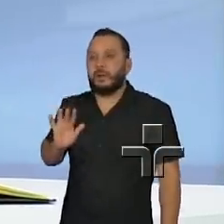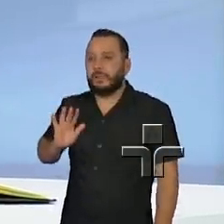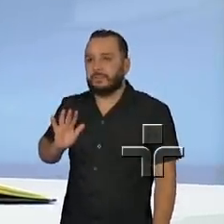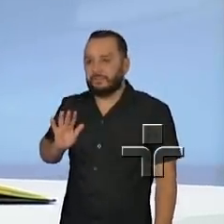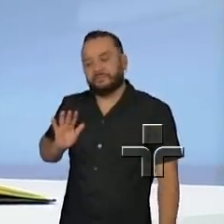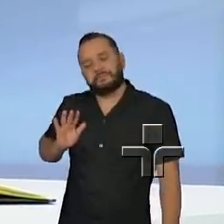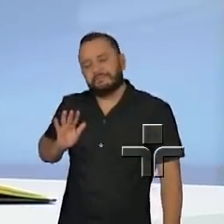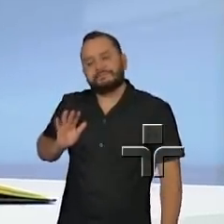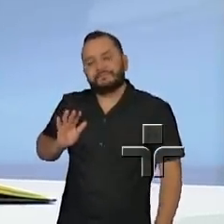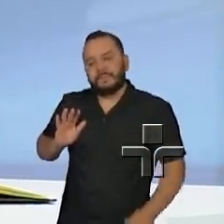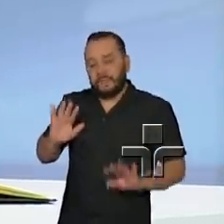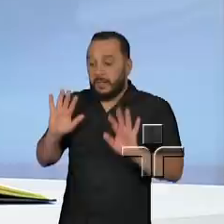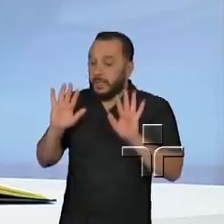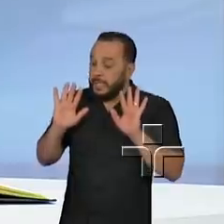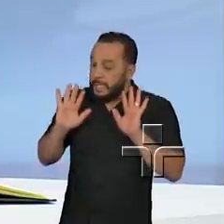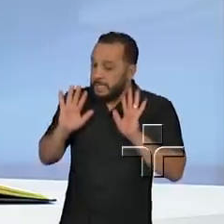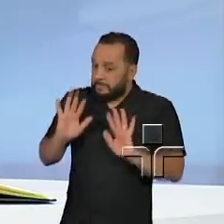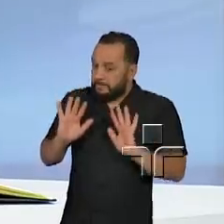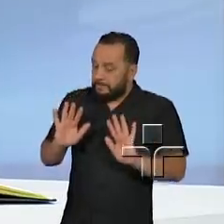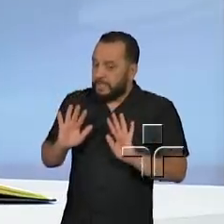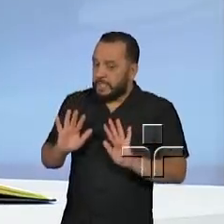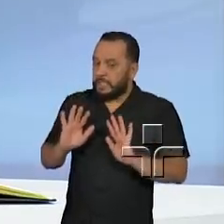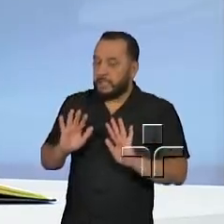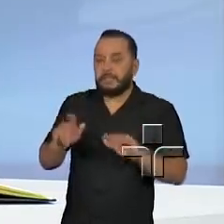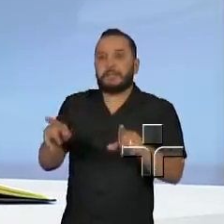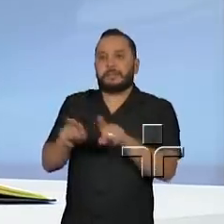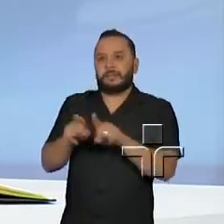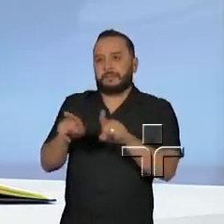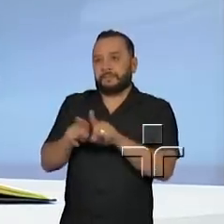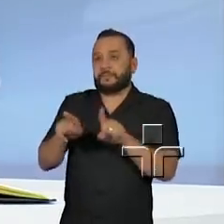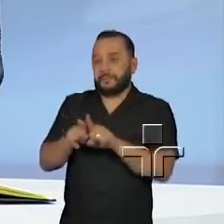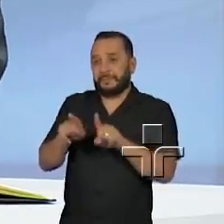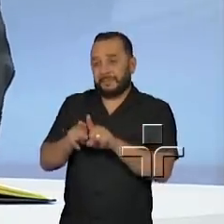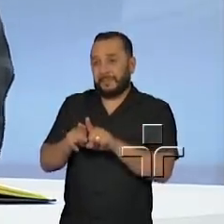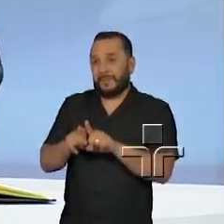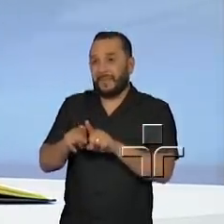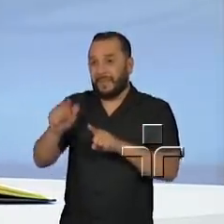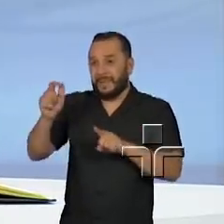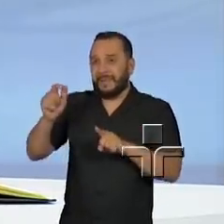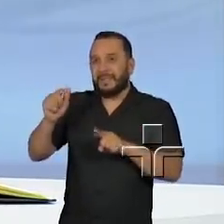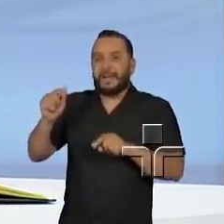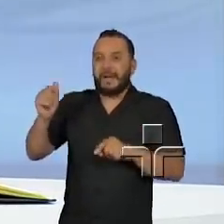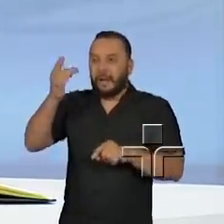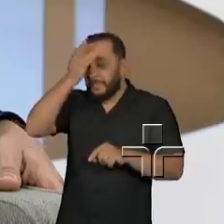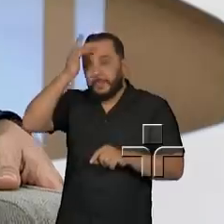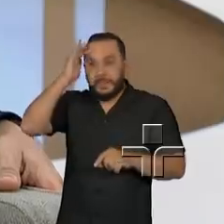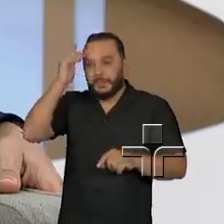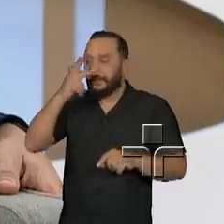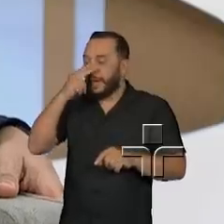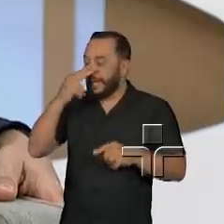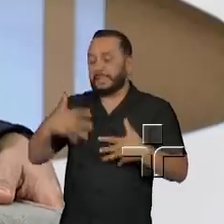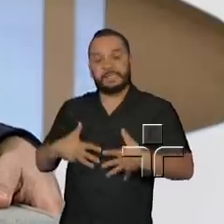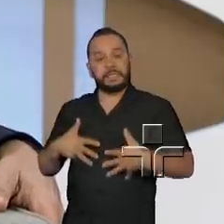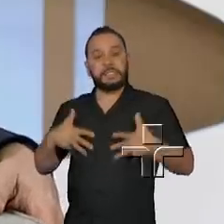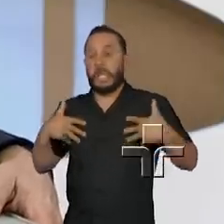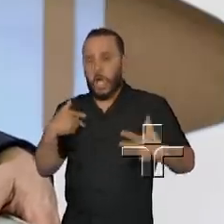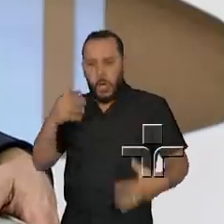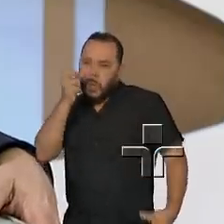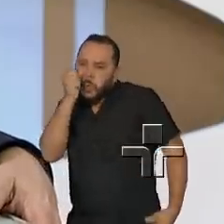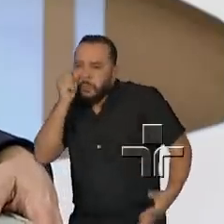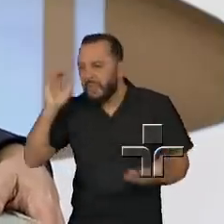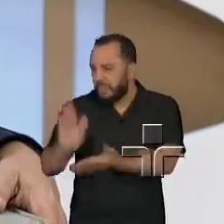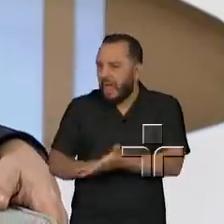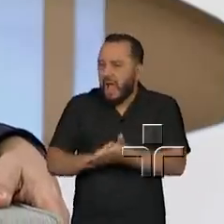reeduca, né? Mas é engraçado uma parte, né, que existe uma glorificação do ficar sem dormir, né? Até quando você vê ali,